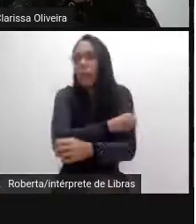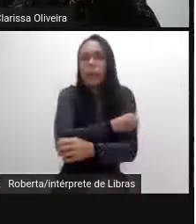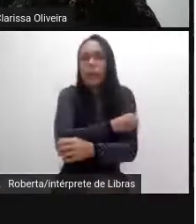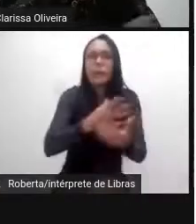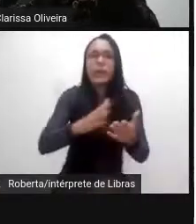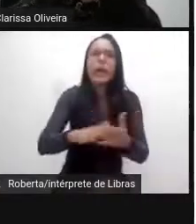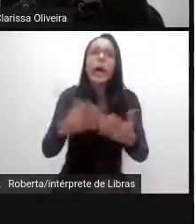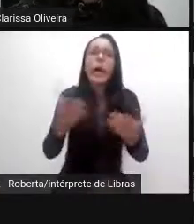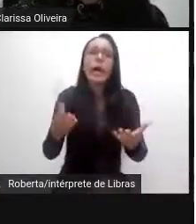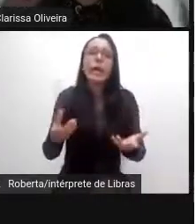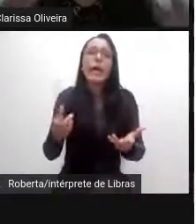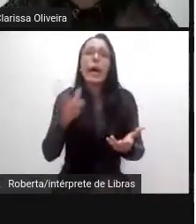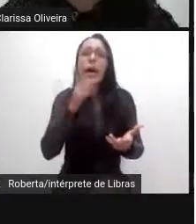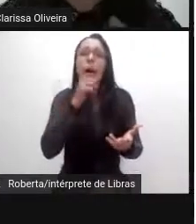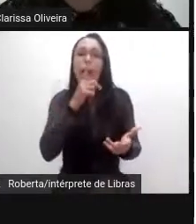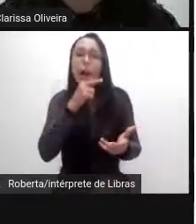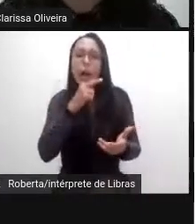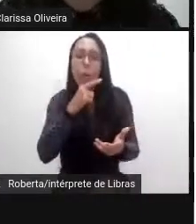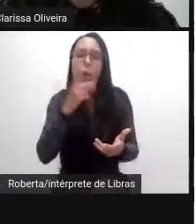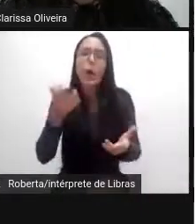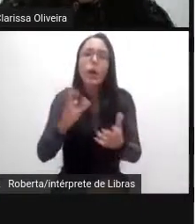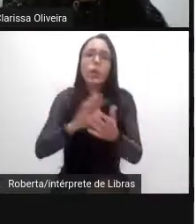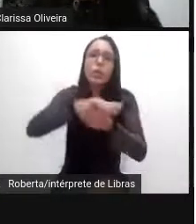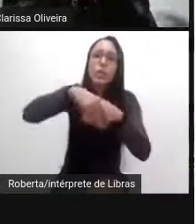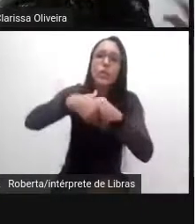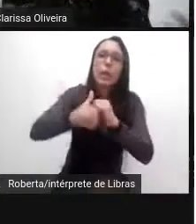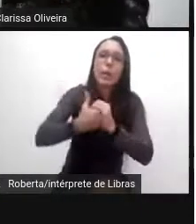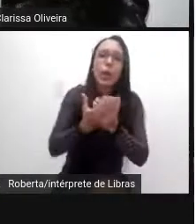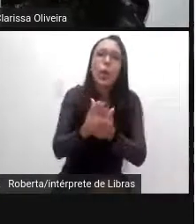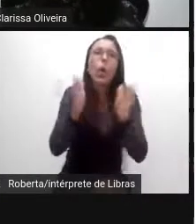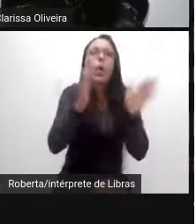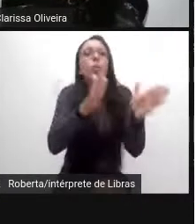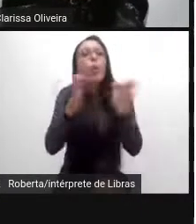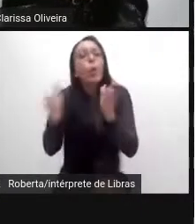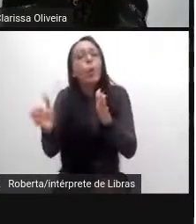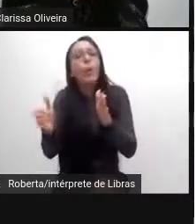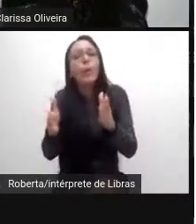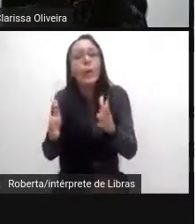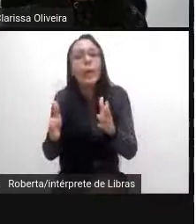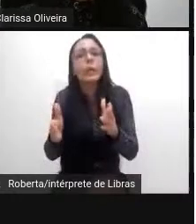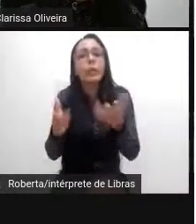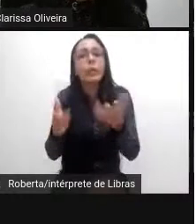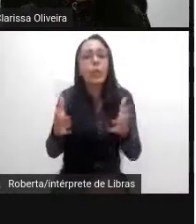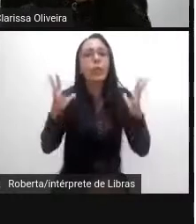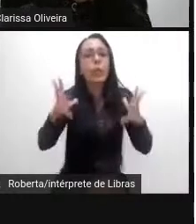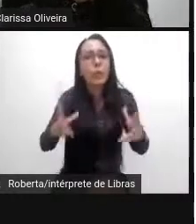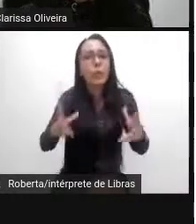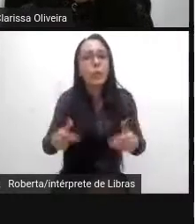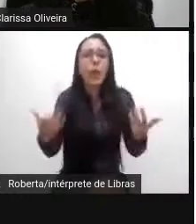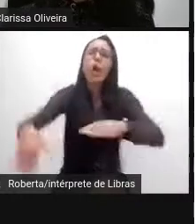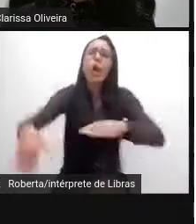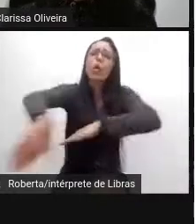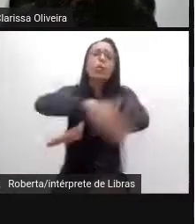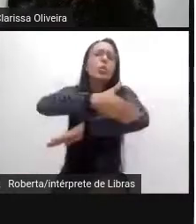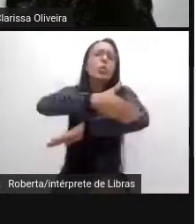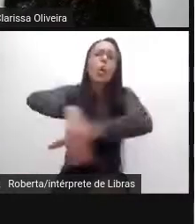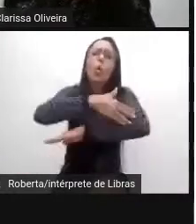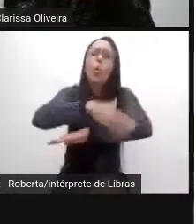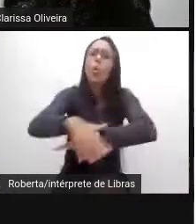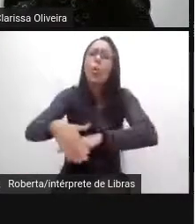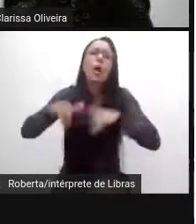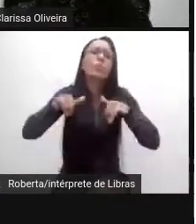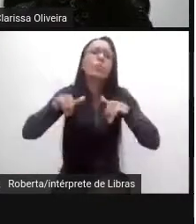sabão. Sempre, qual é o momento, Clarissa, que eu vou lavar as minhas mãos? Eu estou na rua, eu estou fazendo compras,